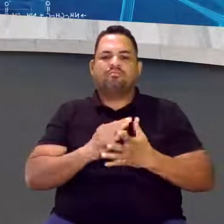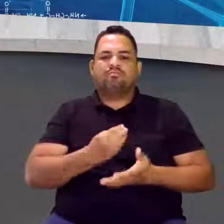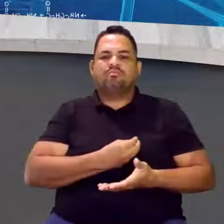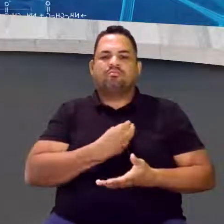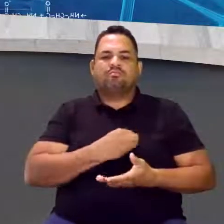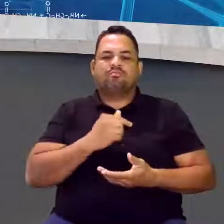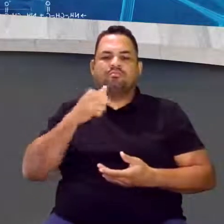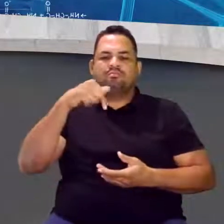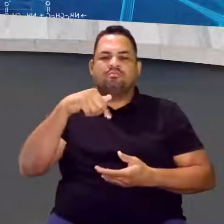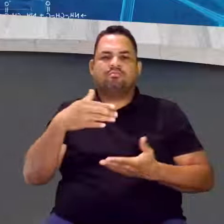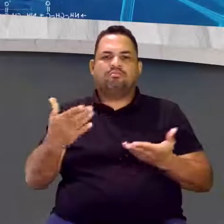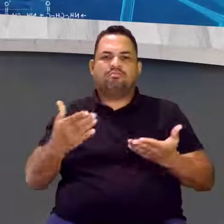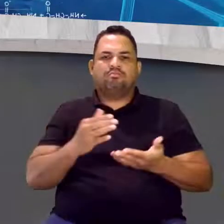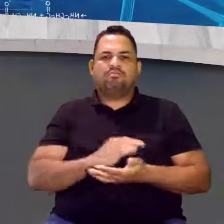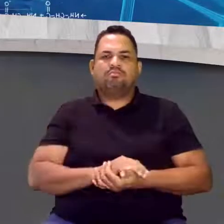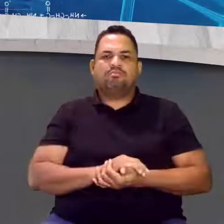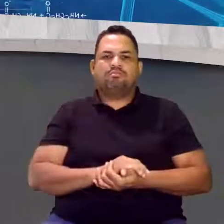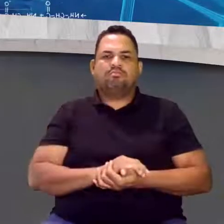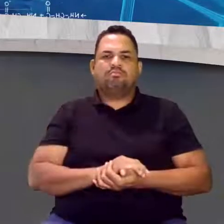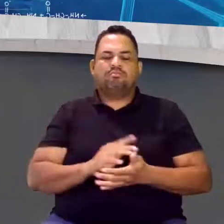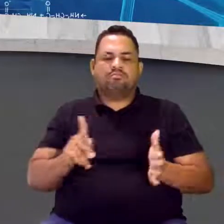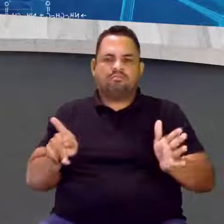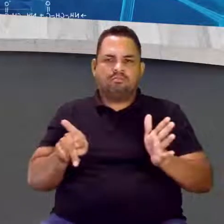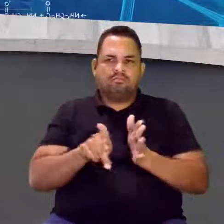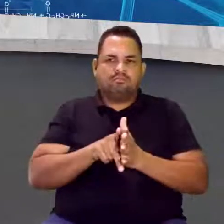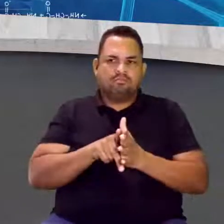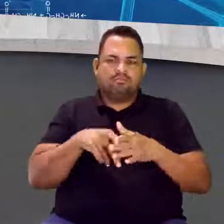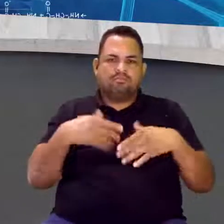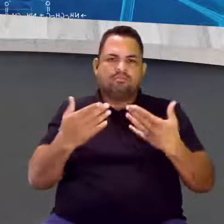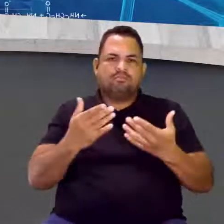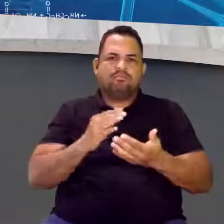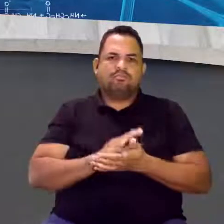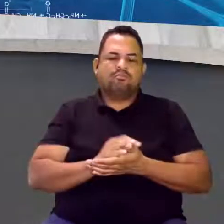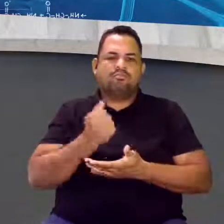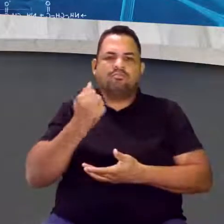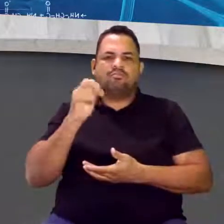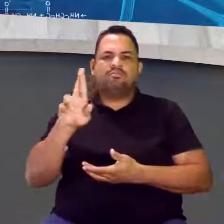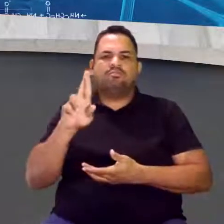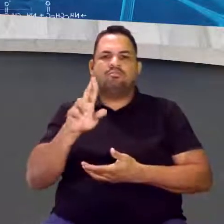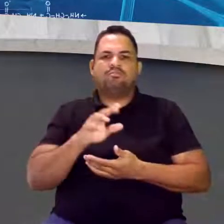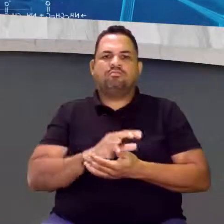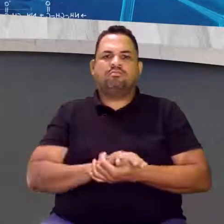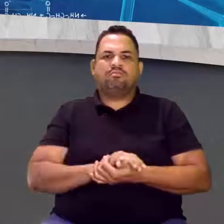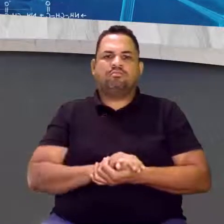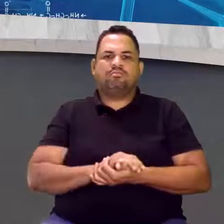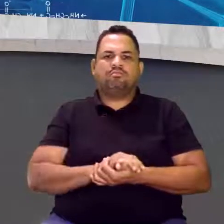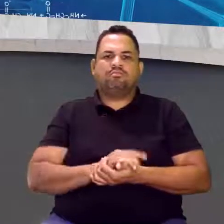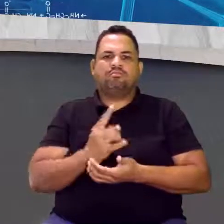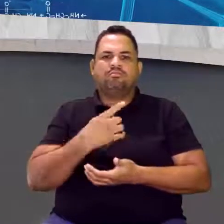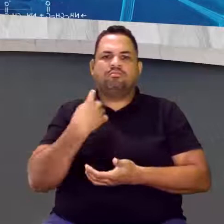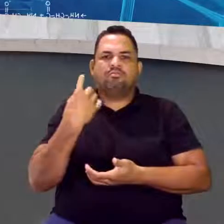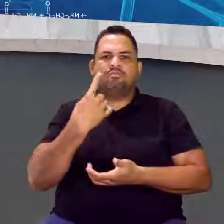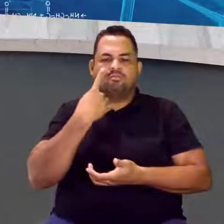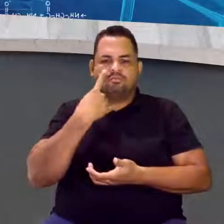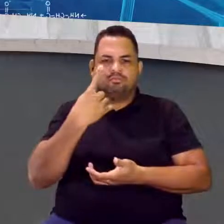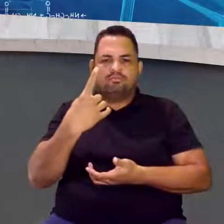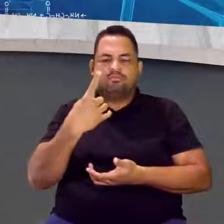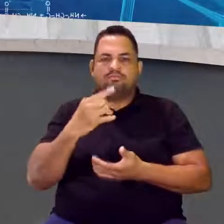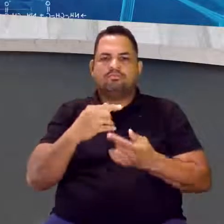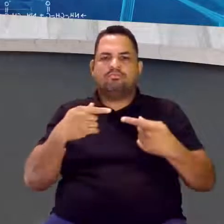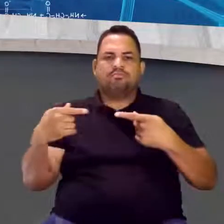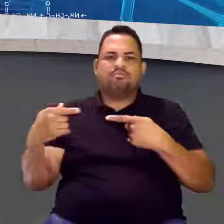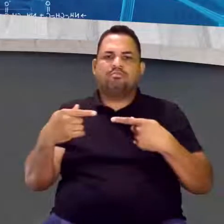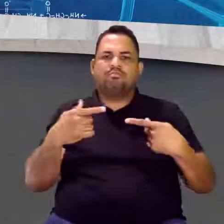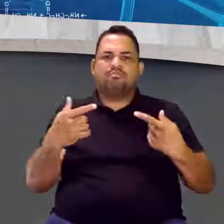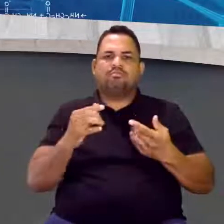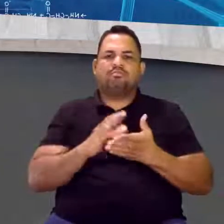tá certo? E as propriedades do ar, ou nós vimos aqui, com